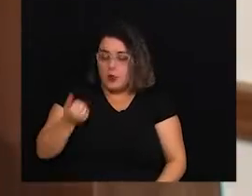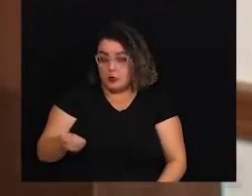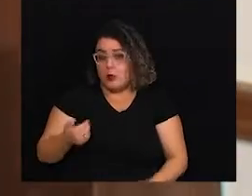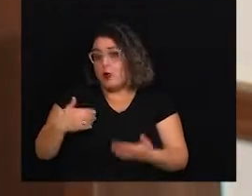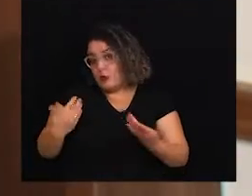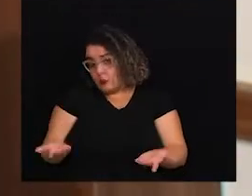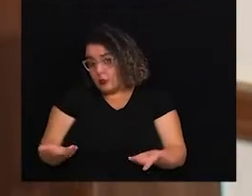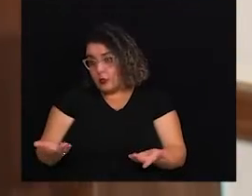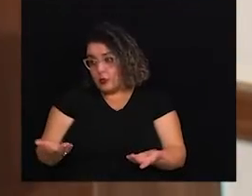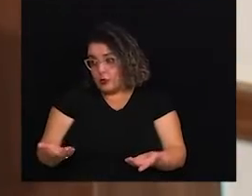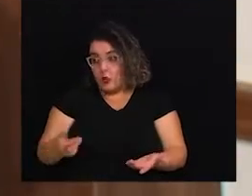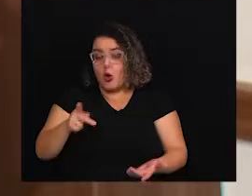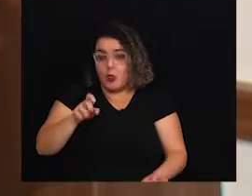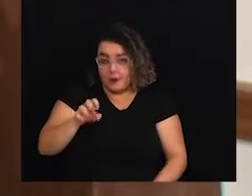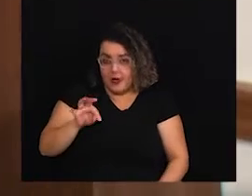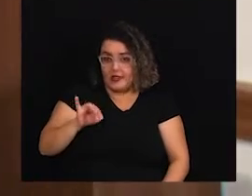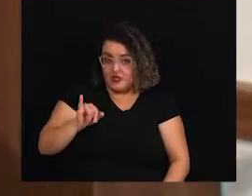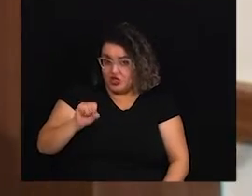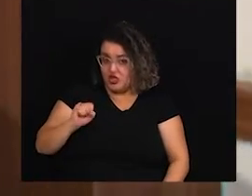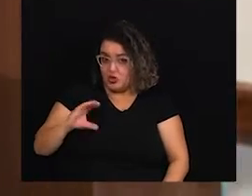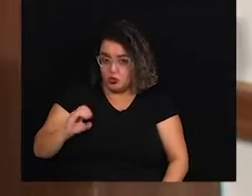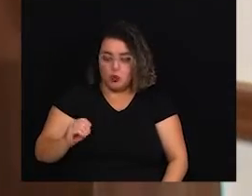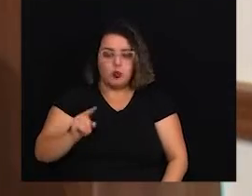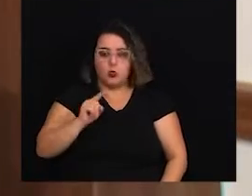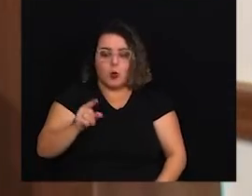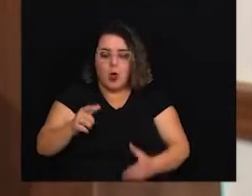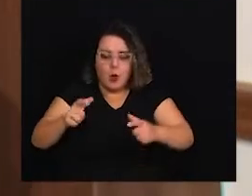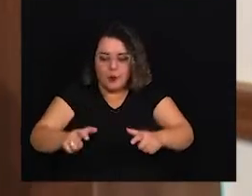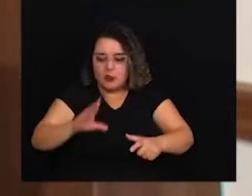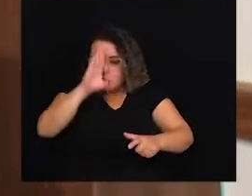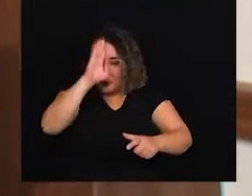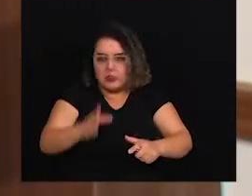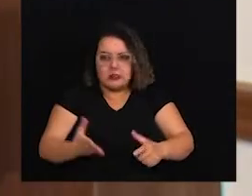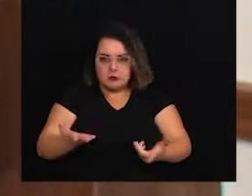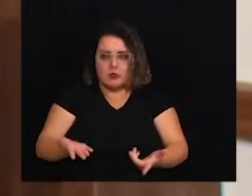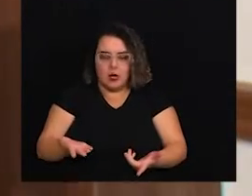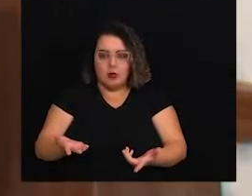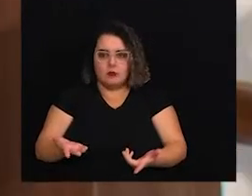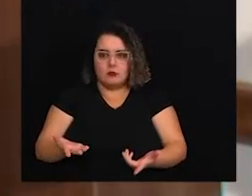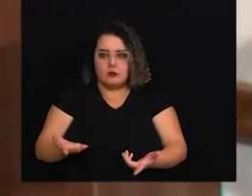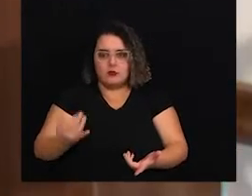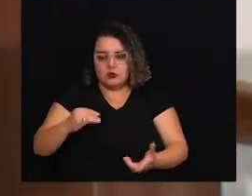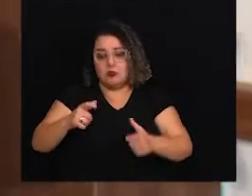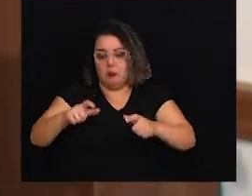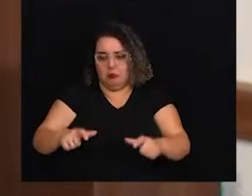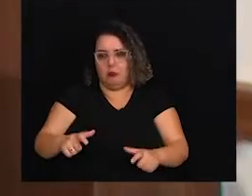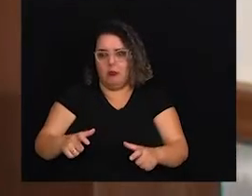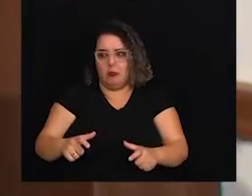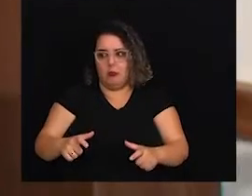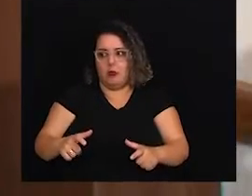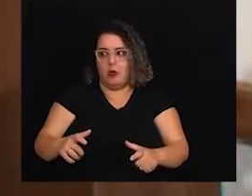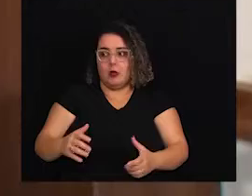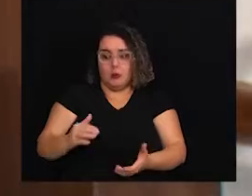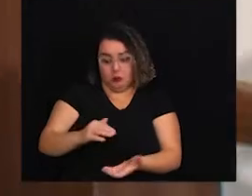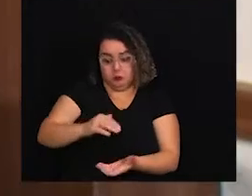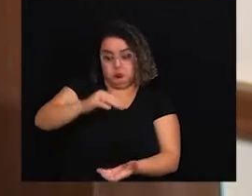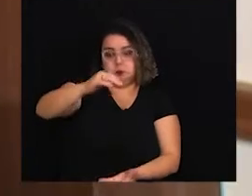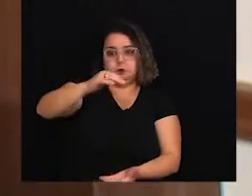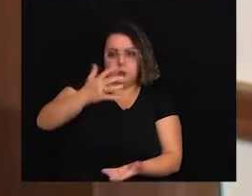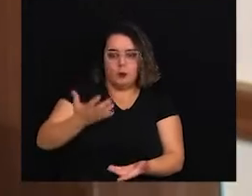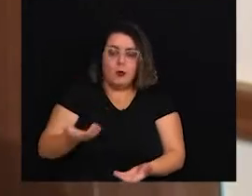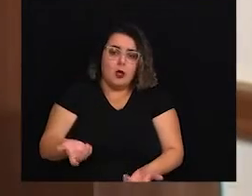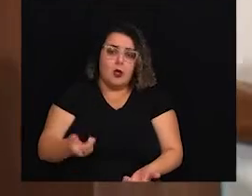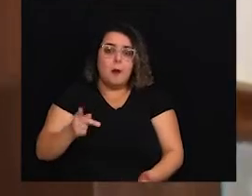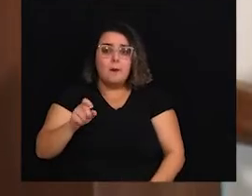Nesse nosso caso, como é um petisco, então não é um prato, né, um prato mesmo, se fosse um prato poderia pegar um abacaxi até